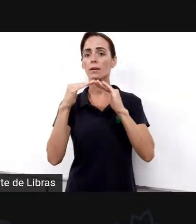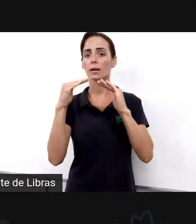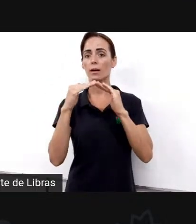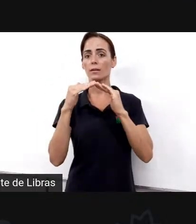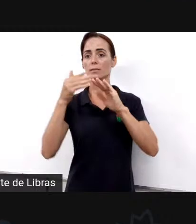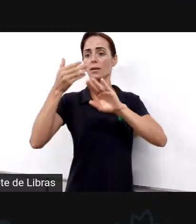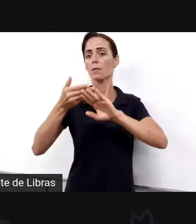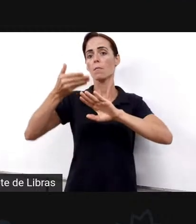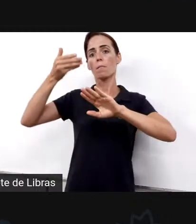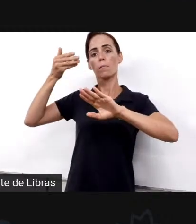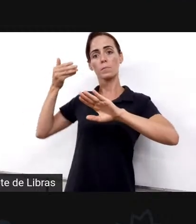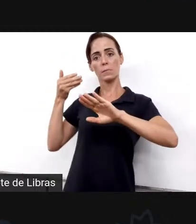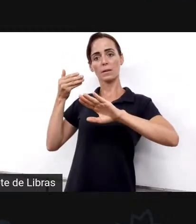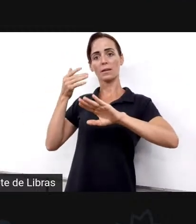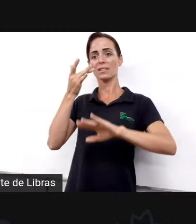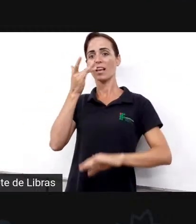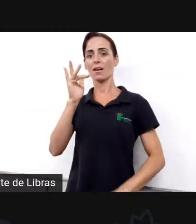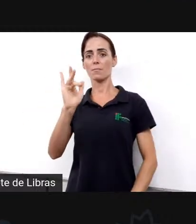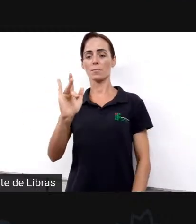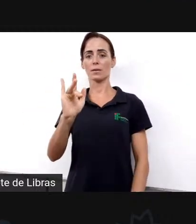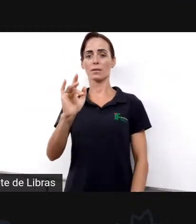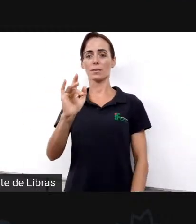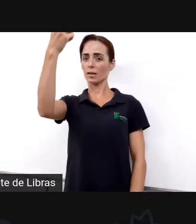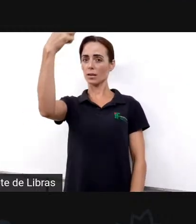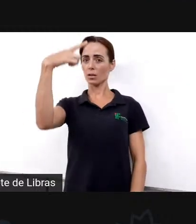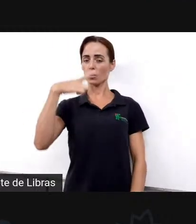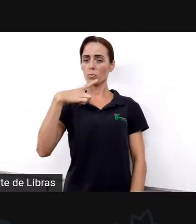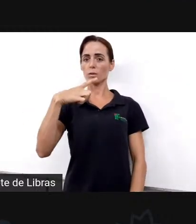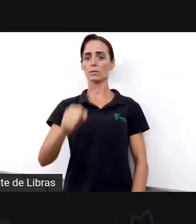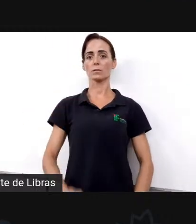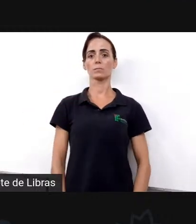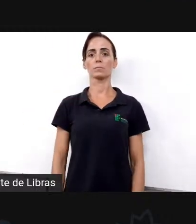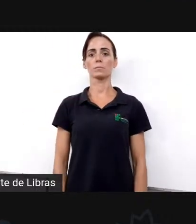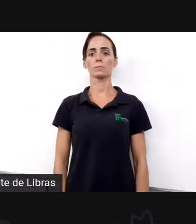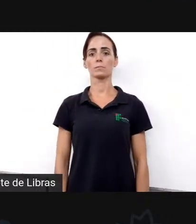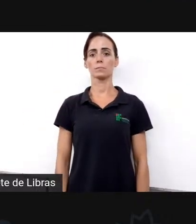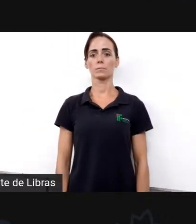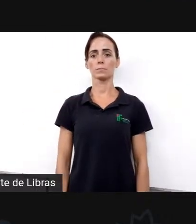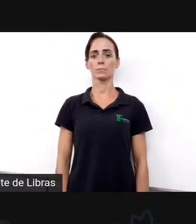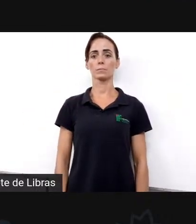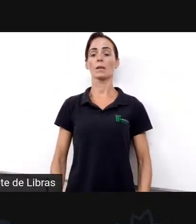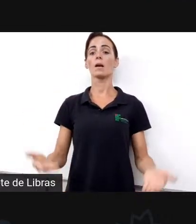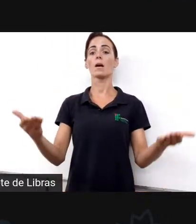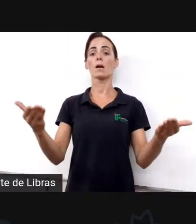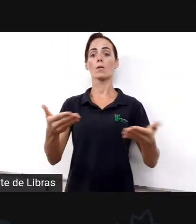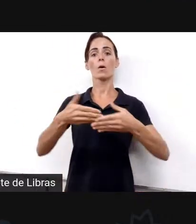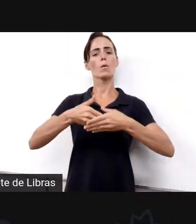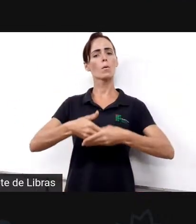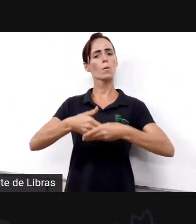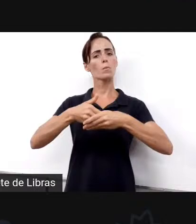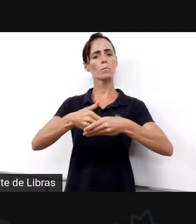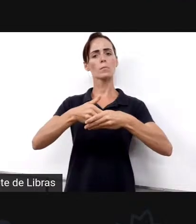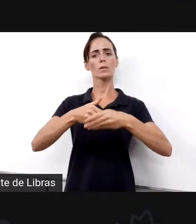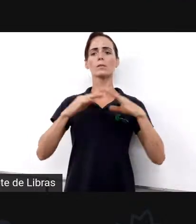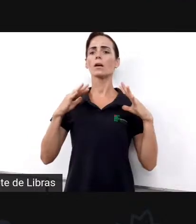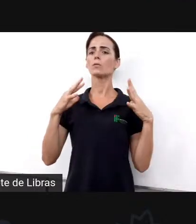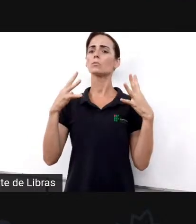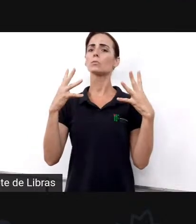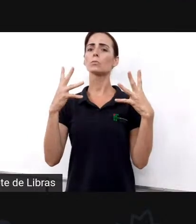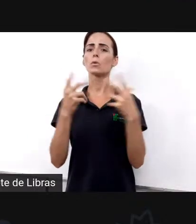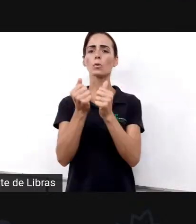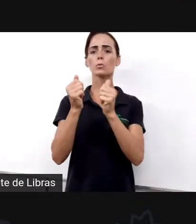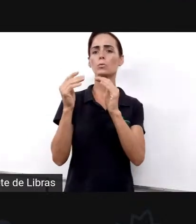paredes brancas e está bem iluminada. Primeiramente, gostaria de cumprimentar a todos aqui presentes e que